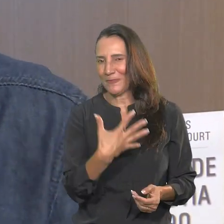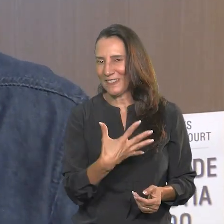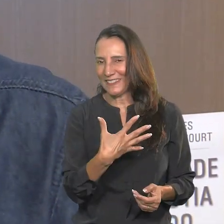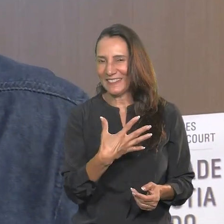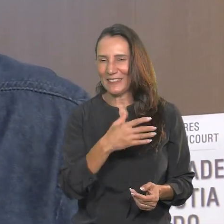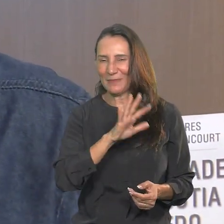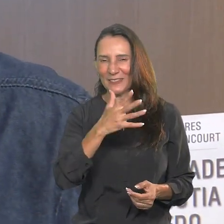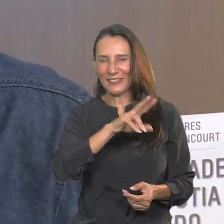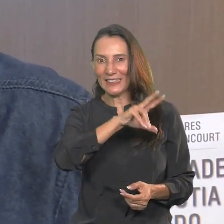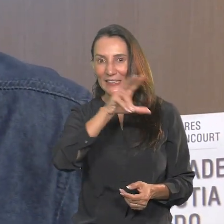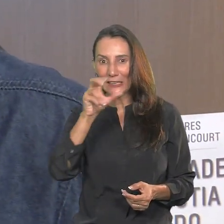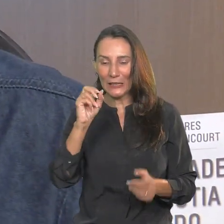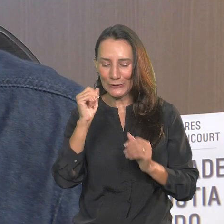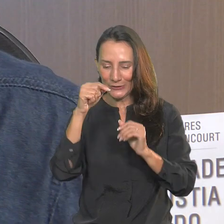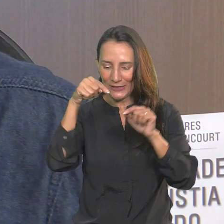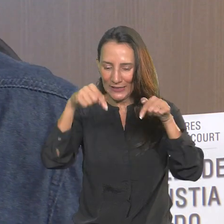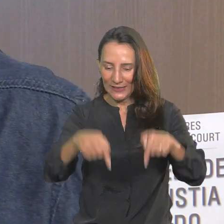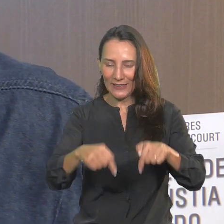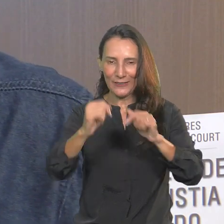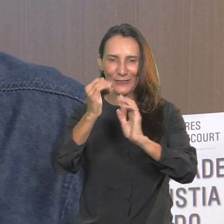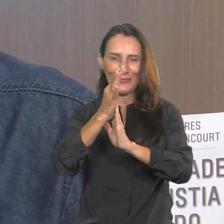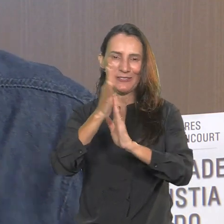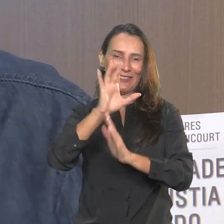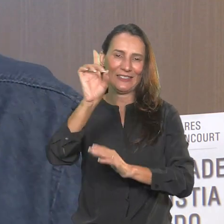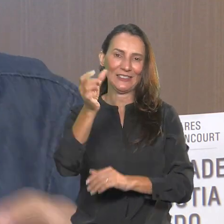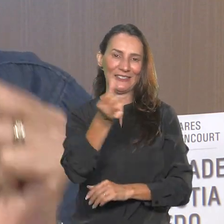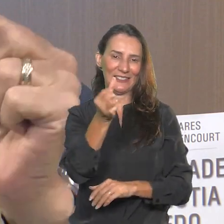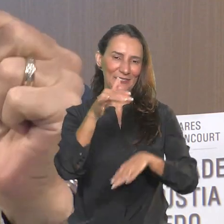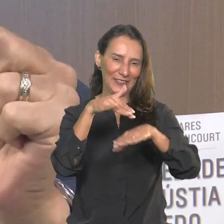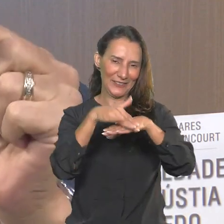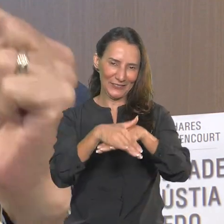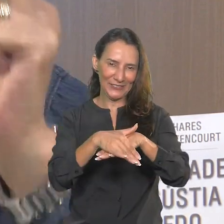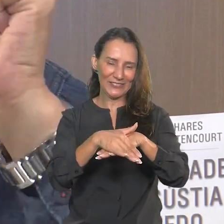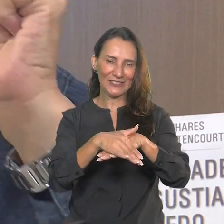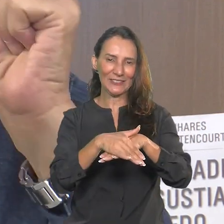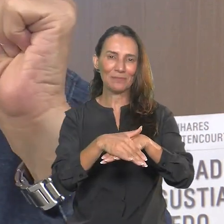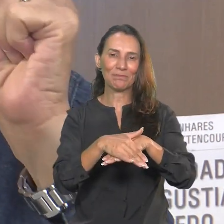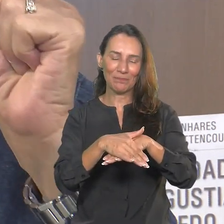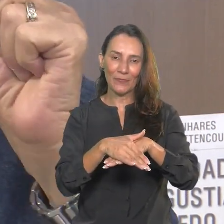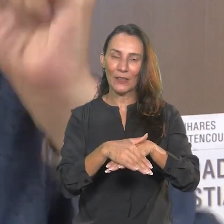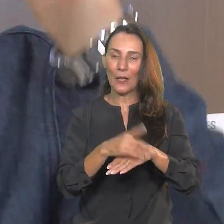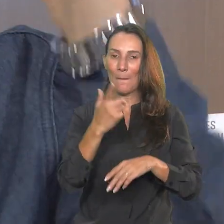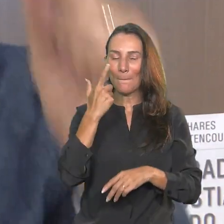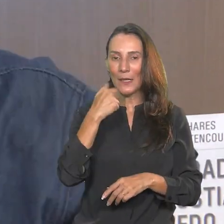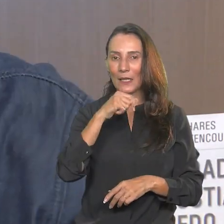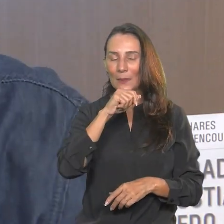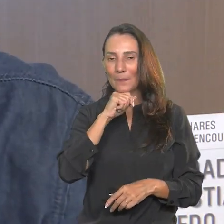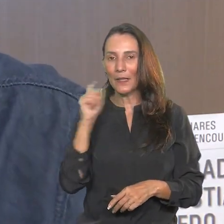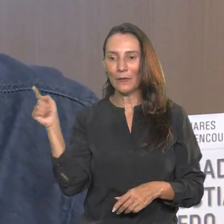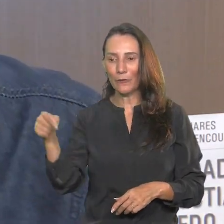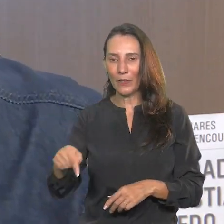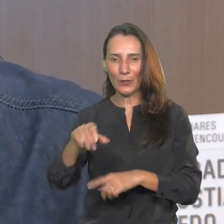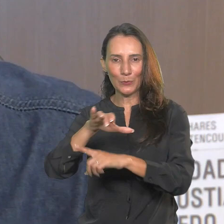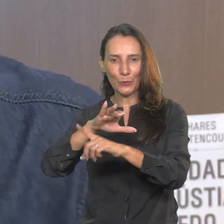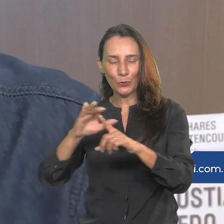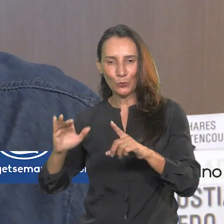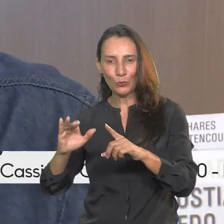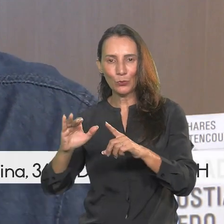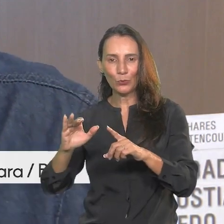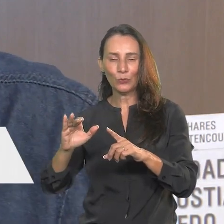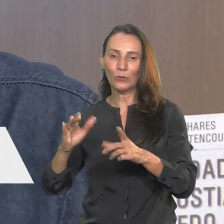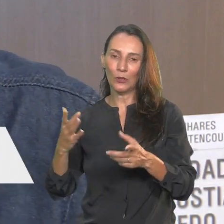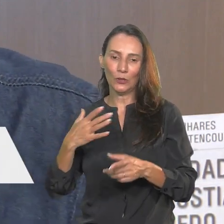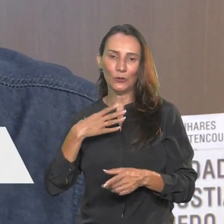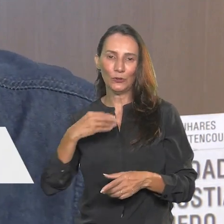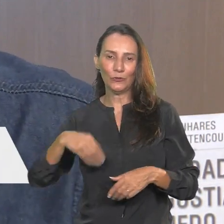juniores, louvando a Deus na sexta-feira à noite. Quer dizer, os pais podem trazer os filhos e podem deixar os filhos